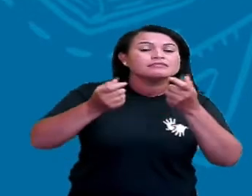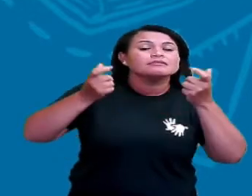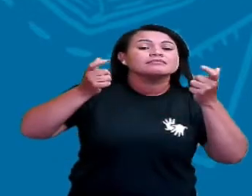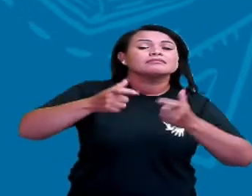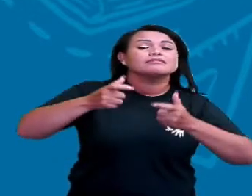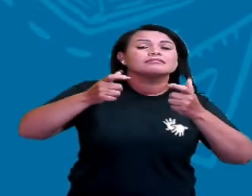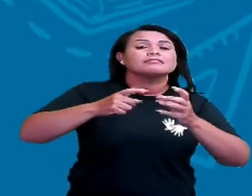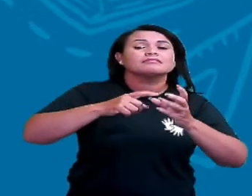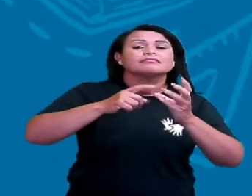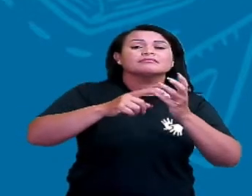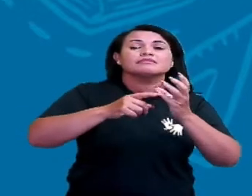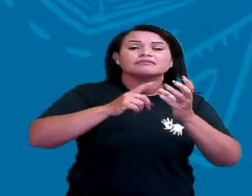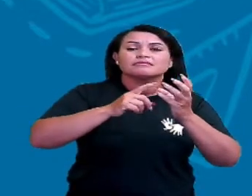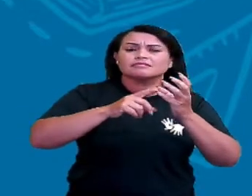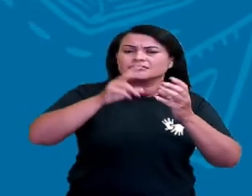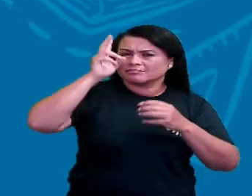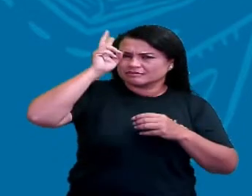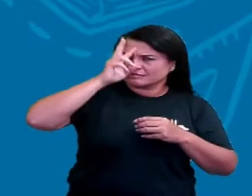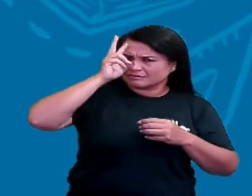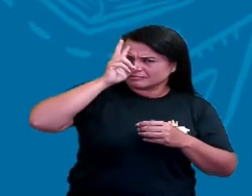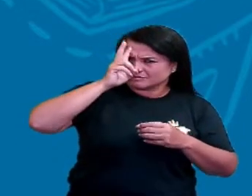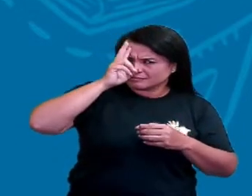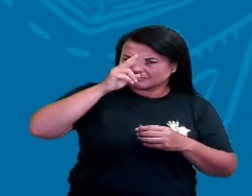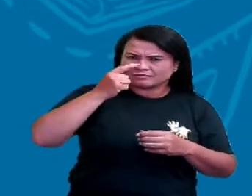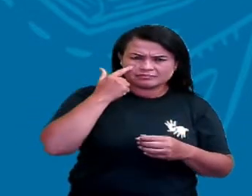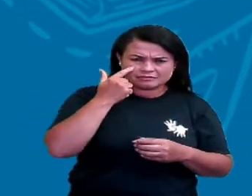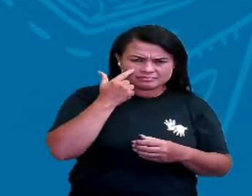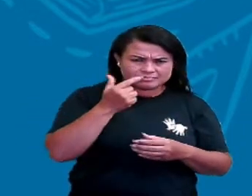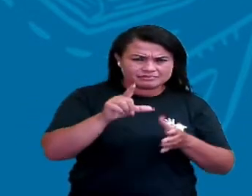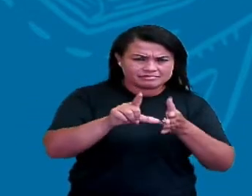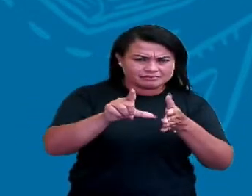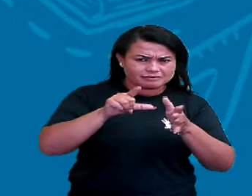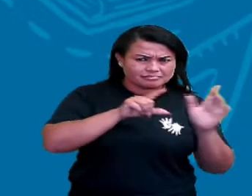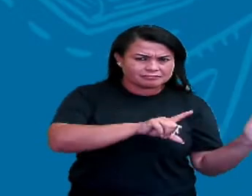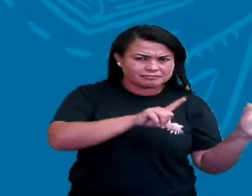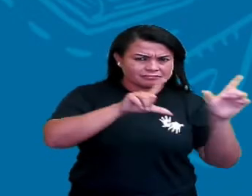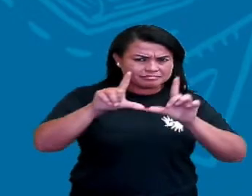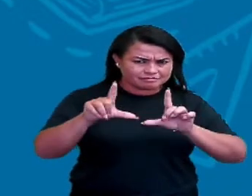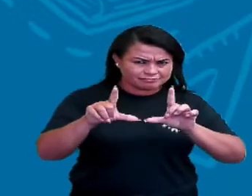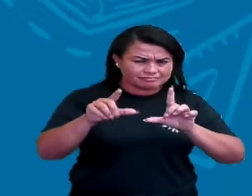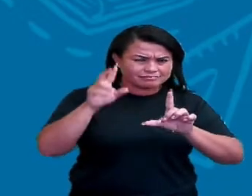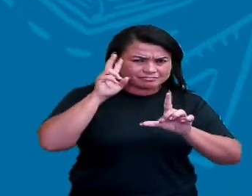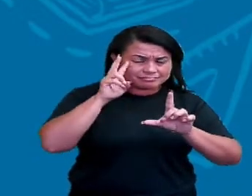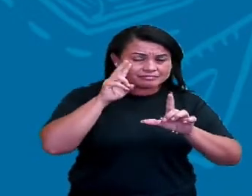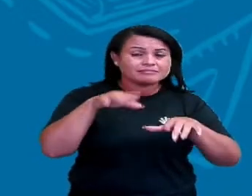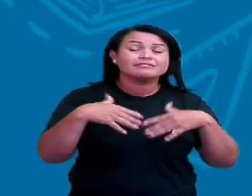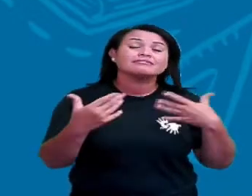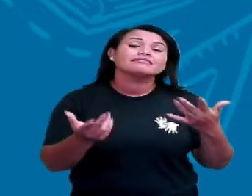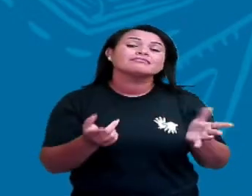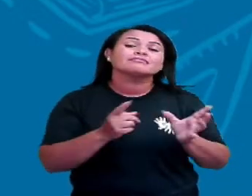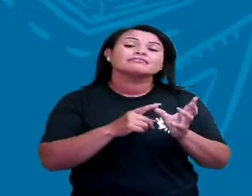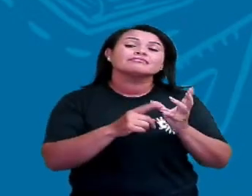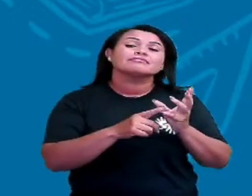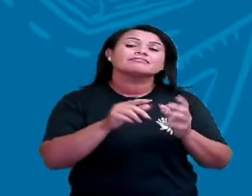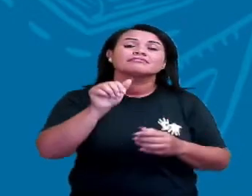as vogais. Lembram que a gente acabou de ver no slide anterior quais são? Digam aí para mim quais